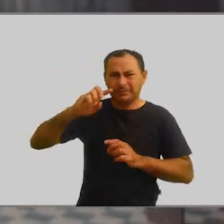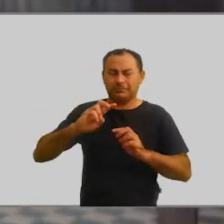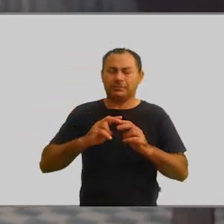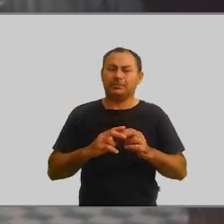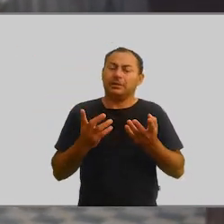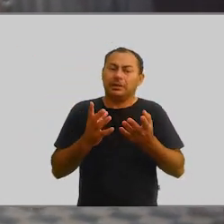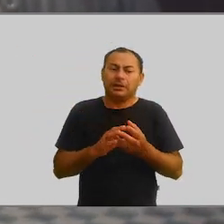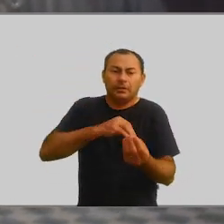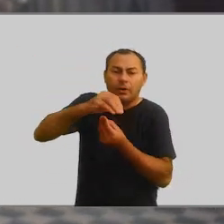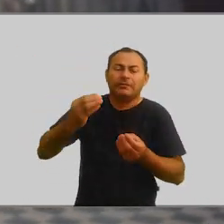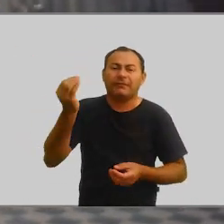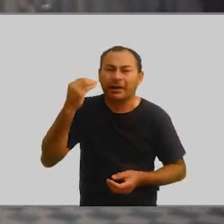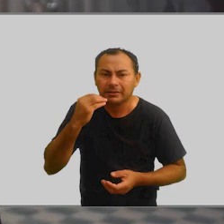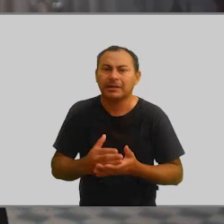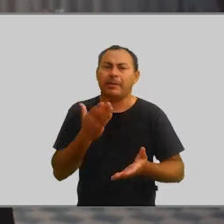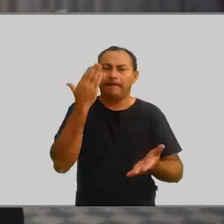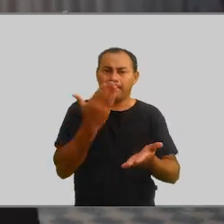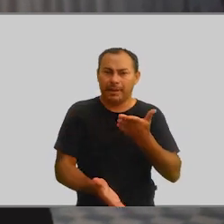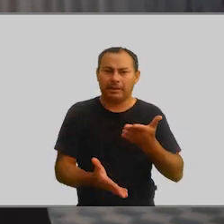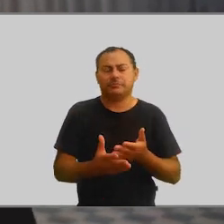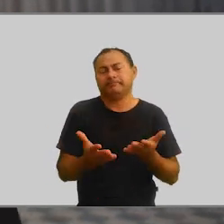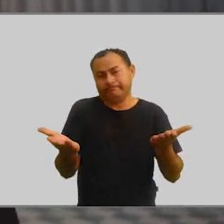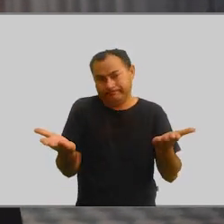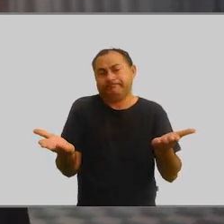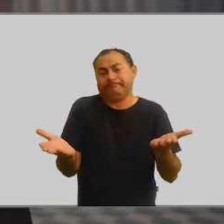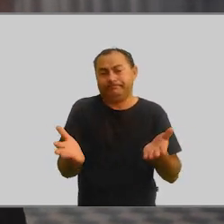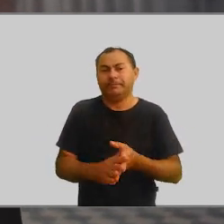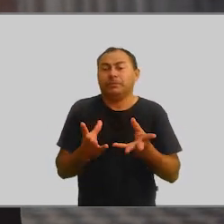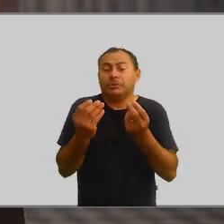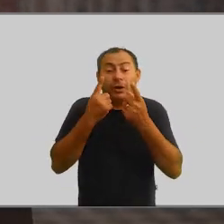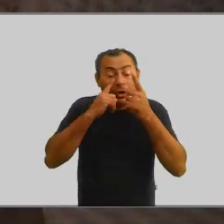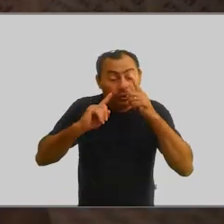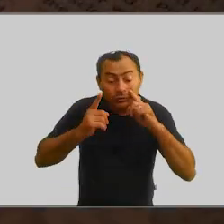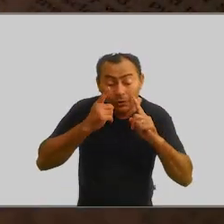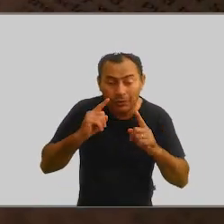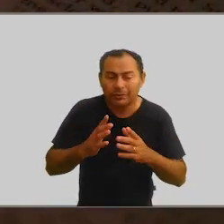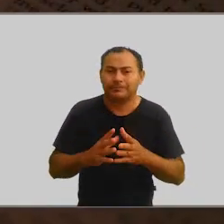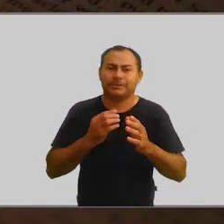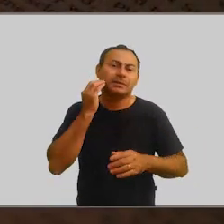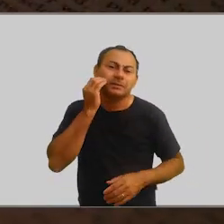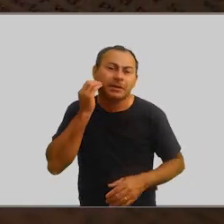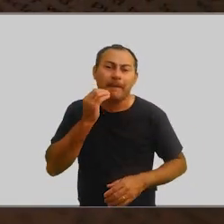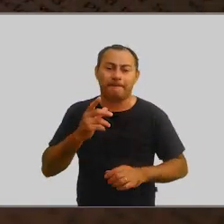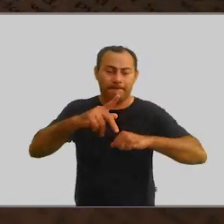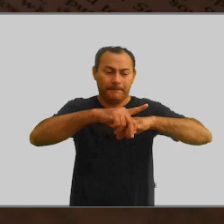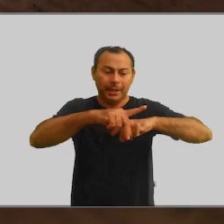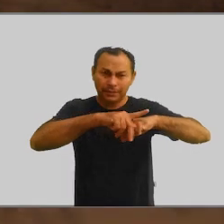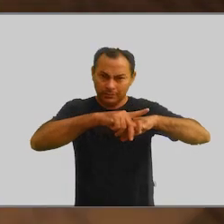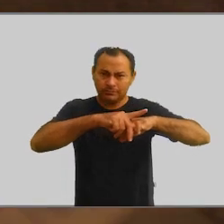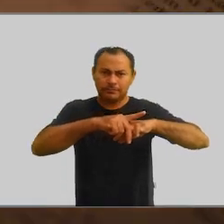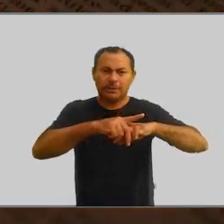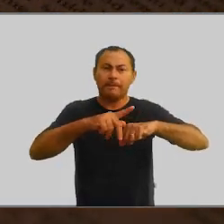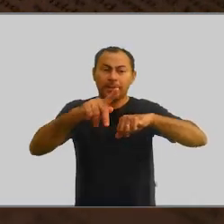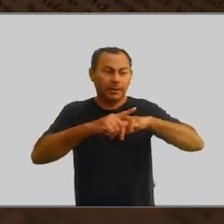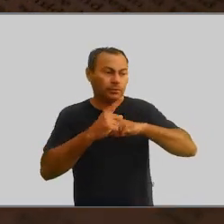Deus pode, envolve fracassos e perdas e, consequentemente, muito choro. Esta foi a experiência de Pedro.